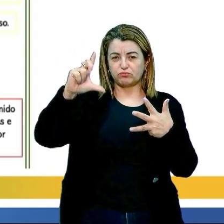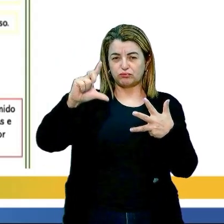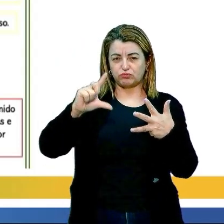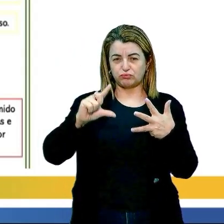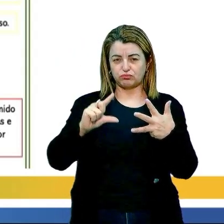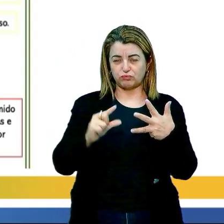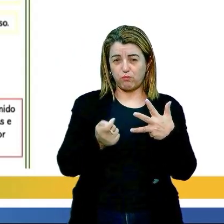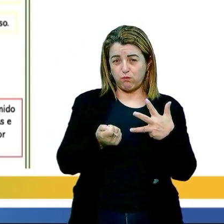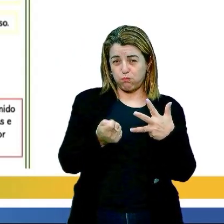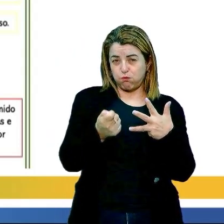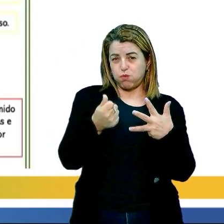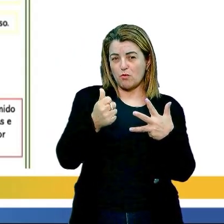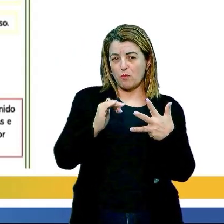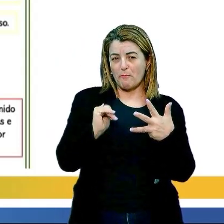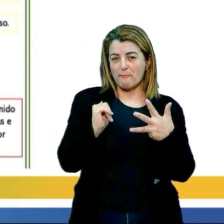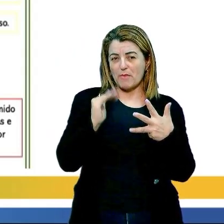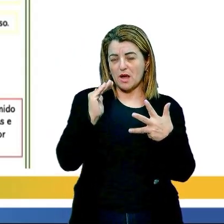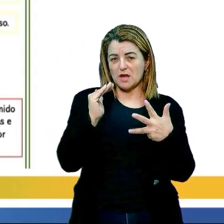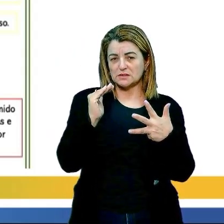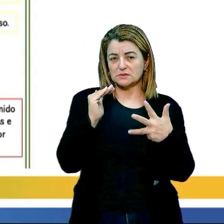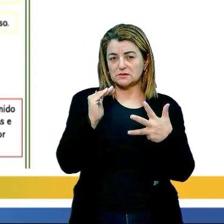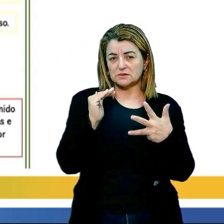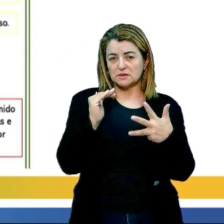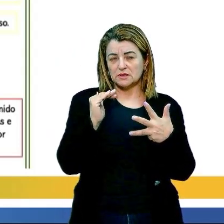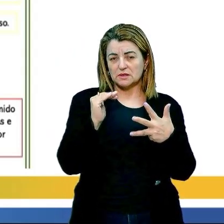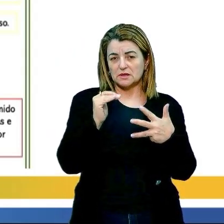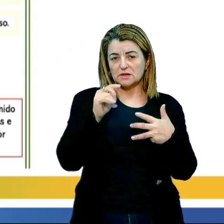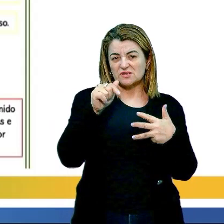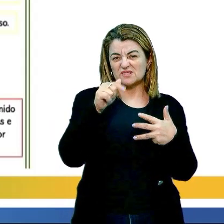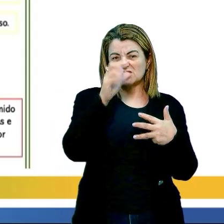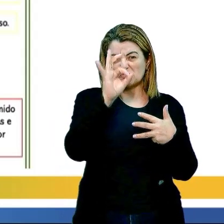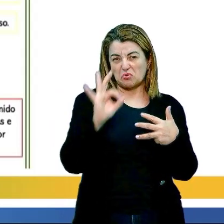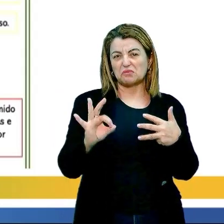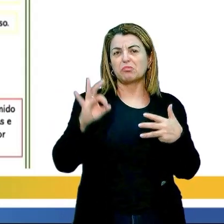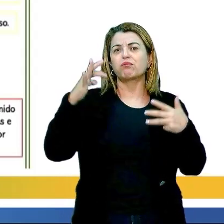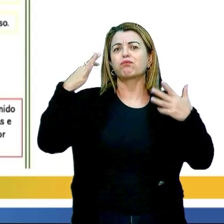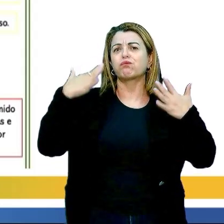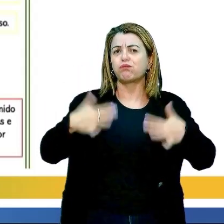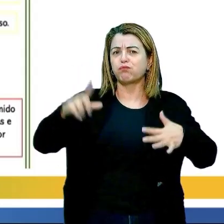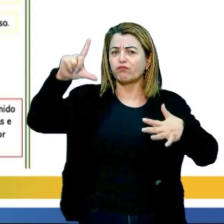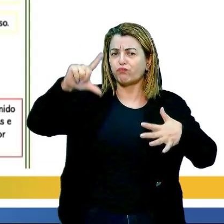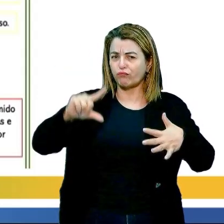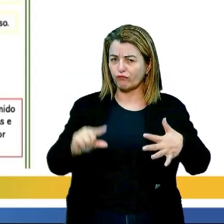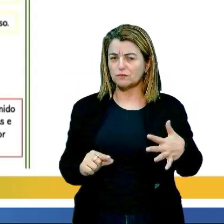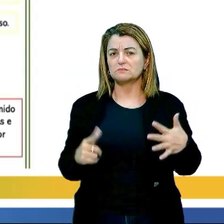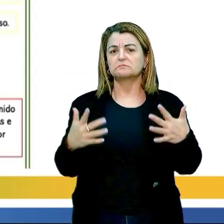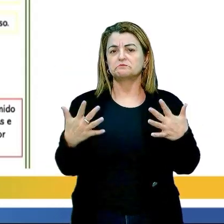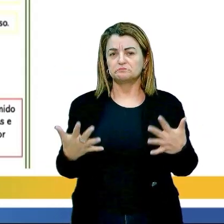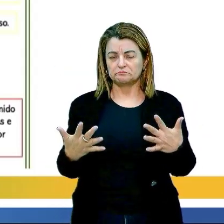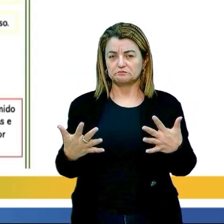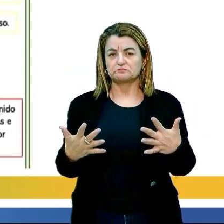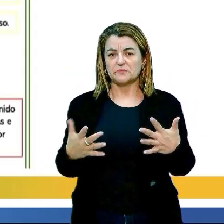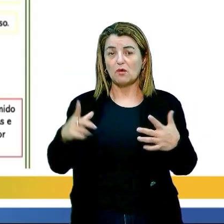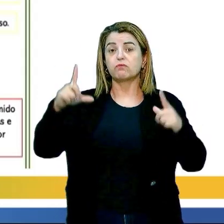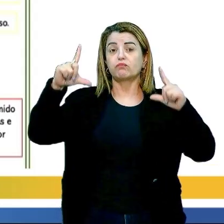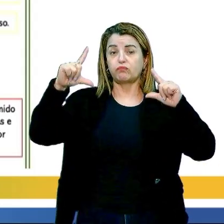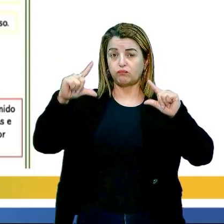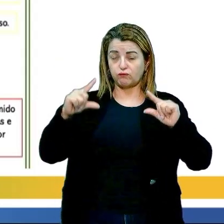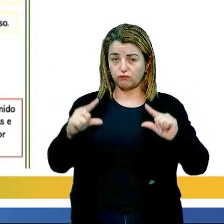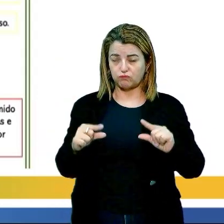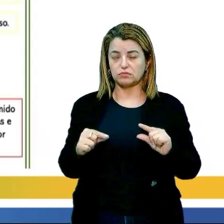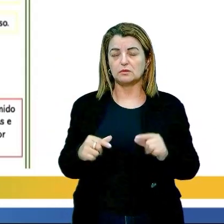a pouco mais de 7% do território brasileiro. Ela foi